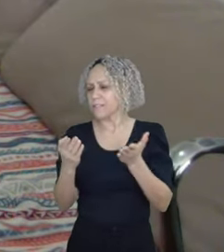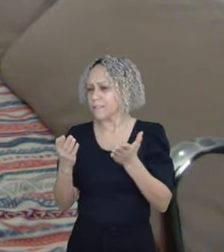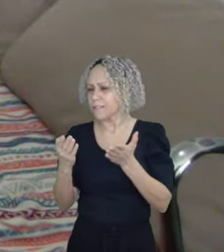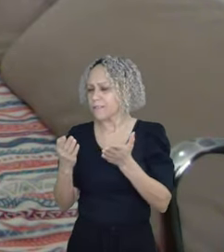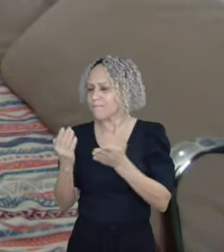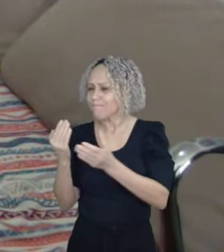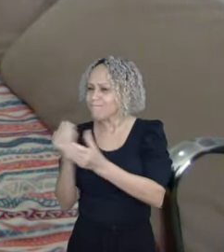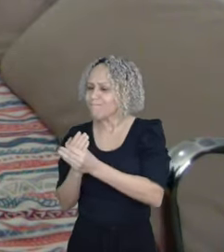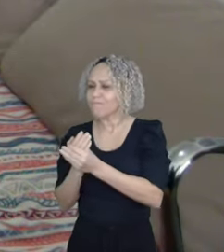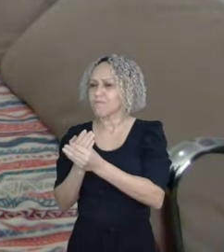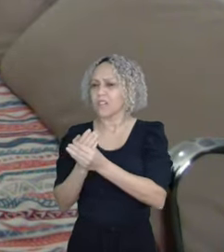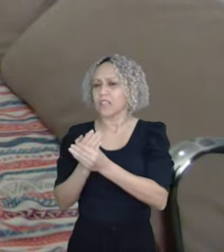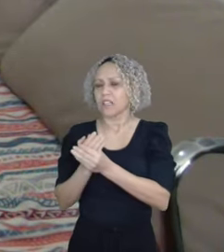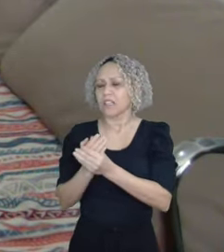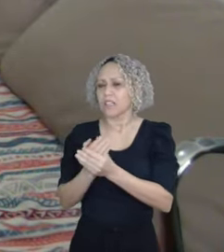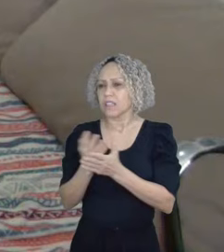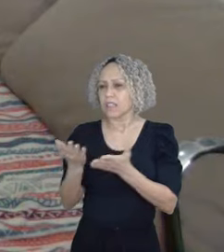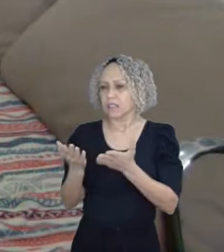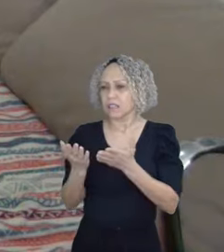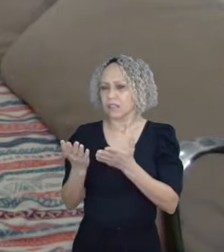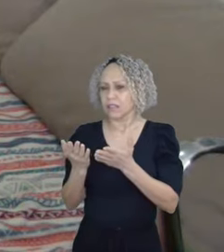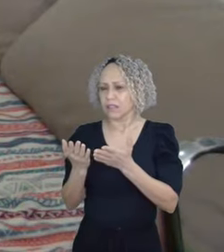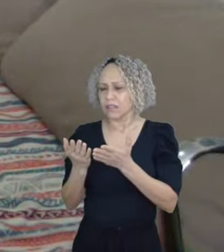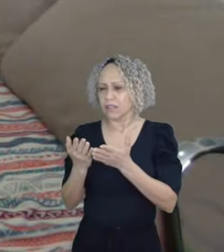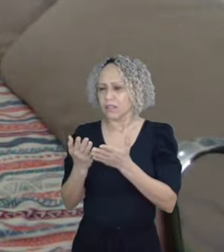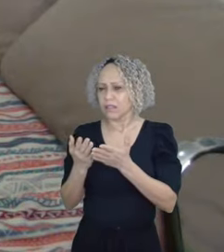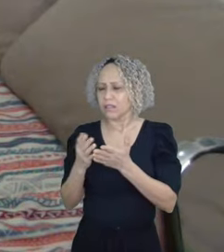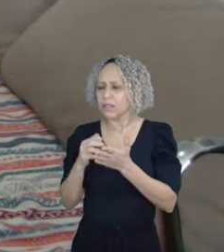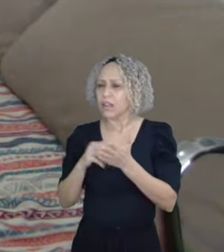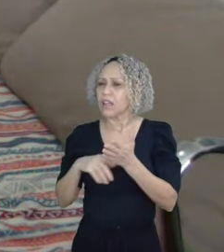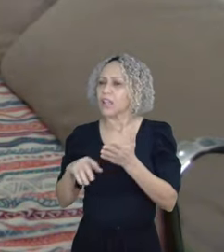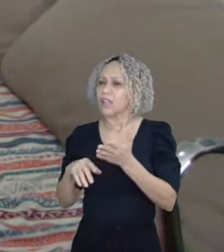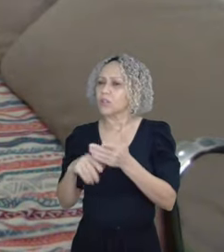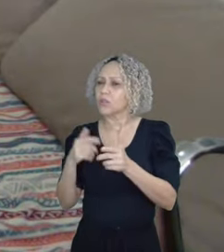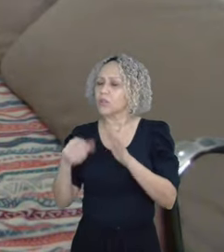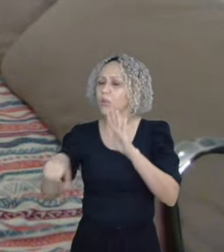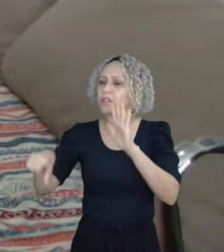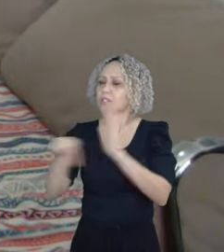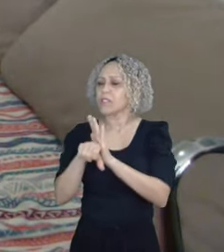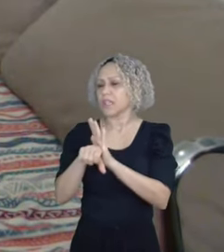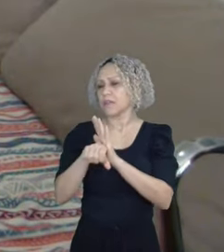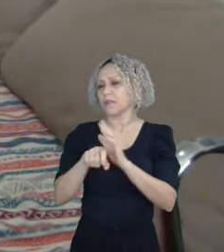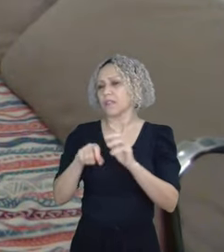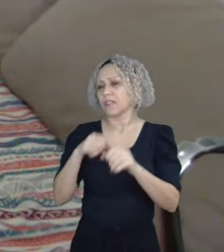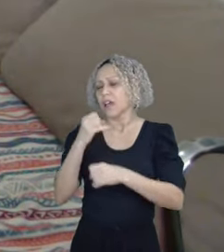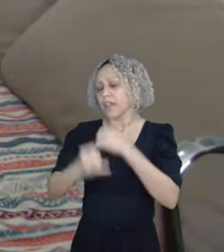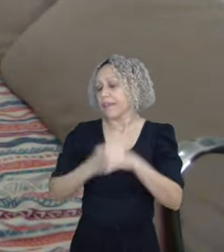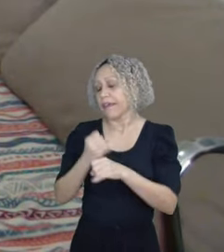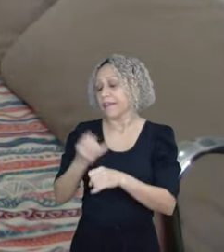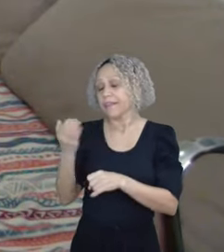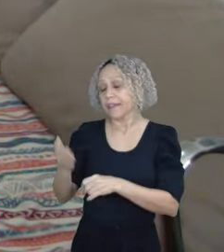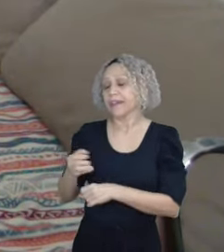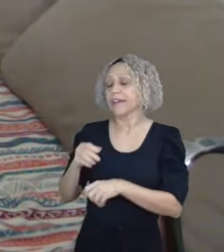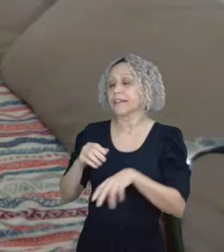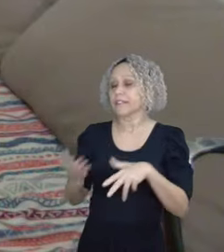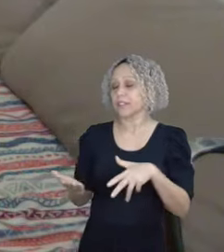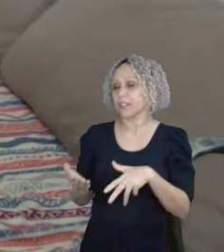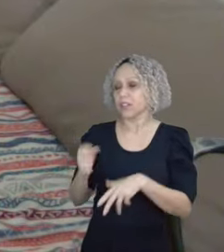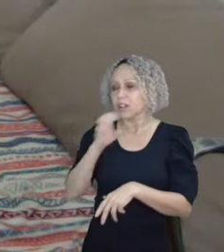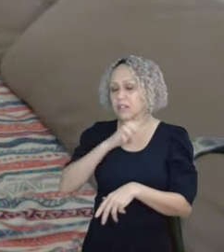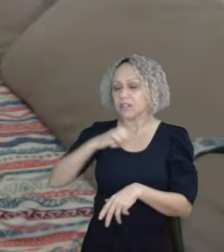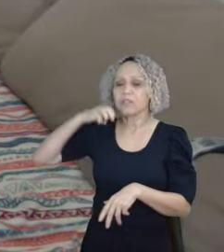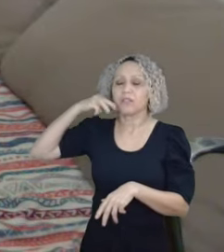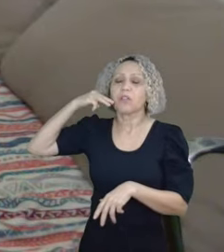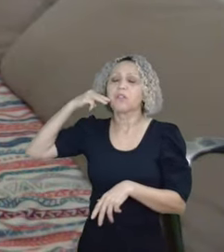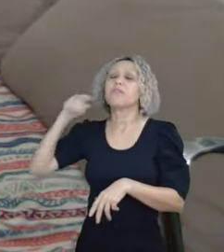esgoto bolsonarista nas redes sociais, como a gente sabe, ele amplificou todo tipo de mentira desde então, com discursos de ódio,